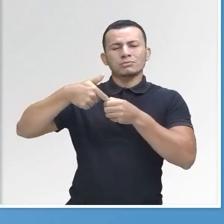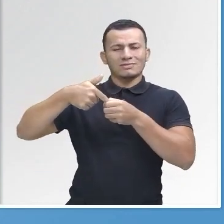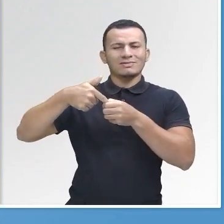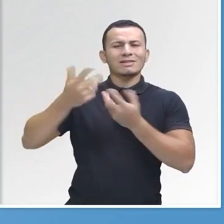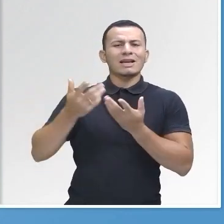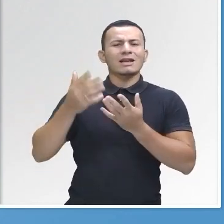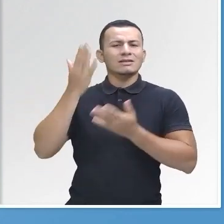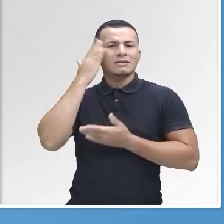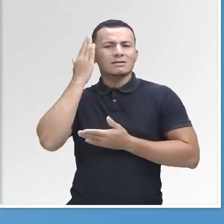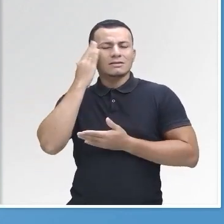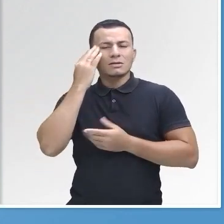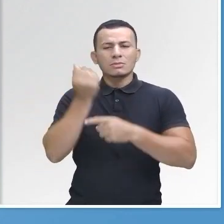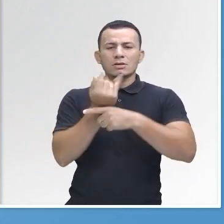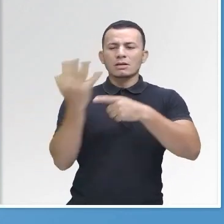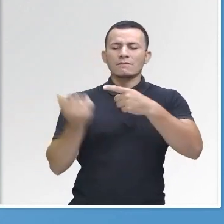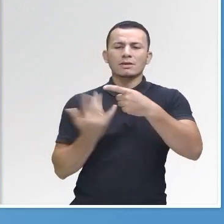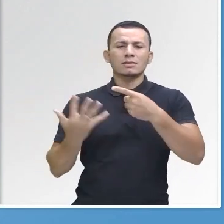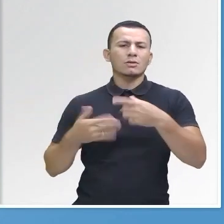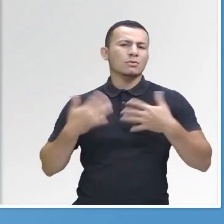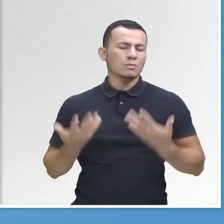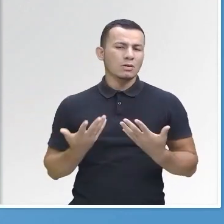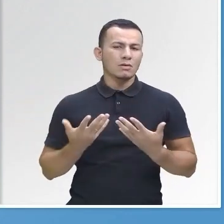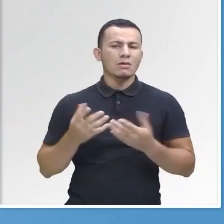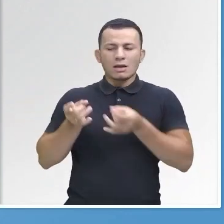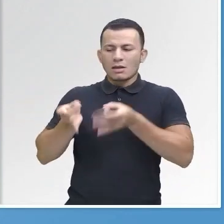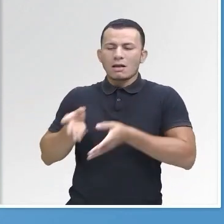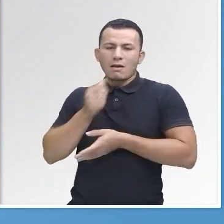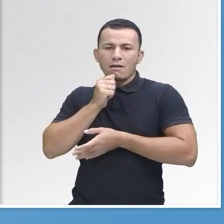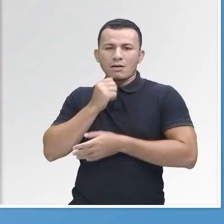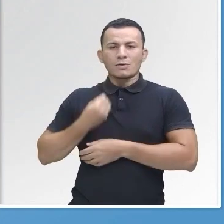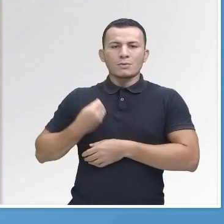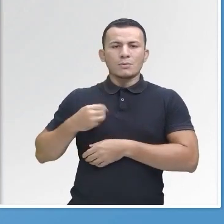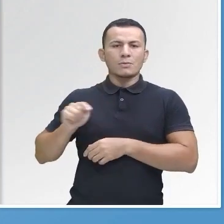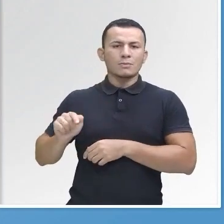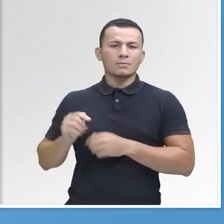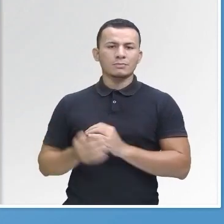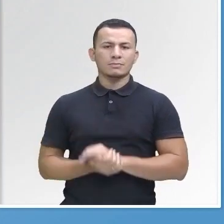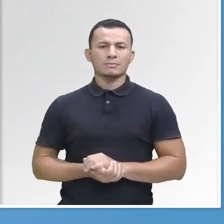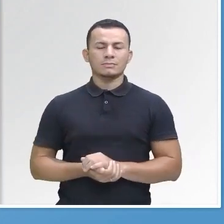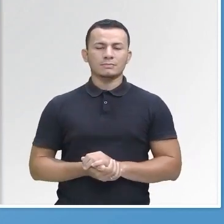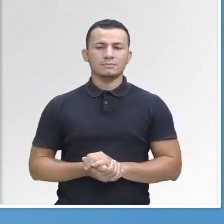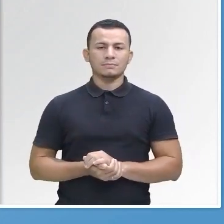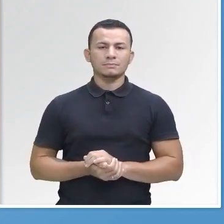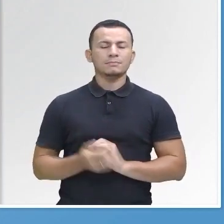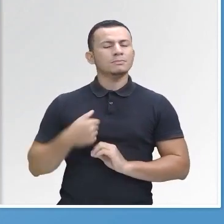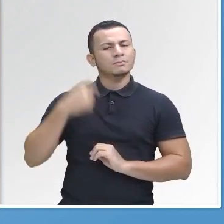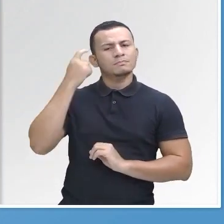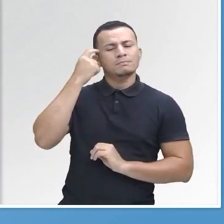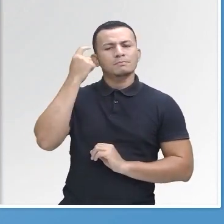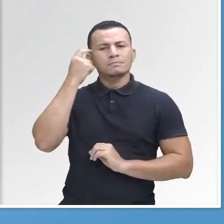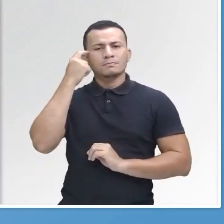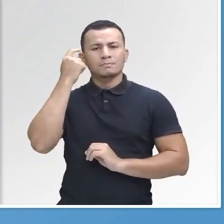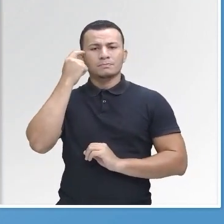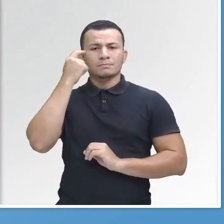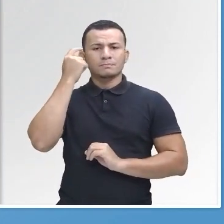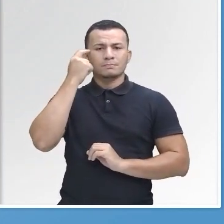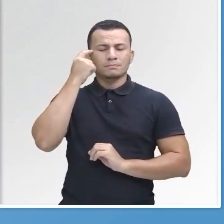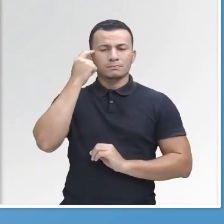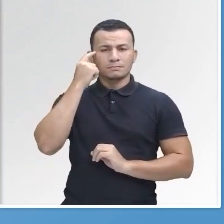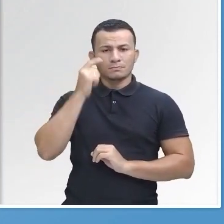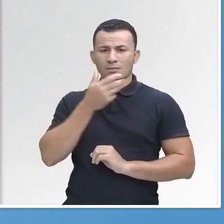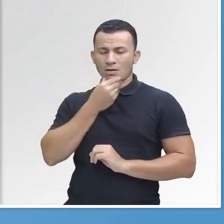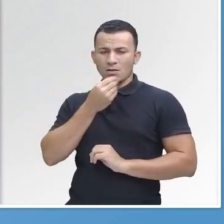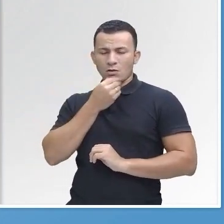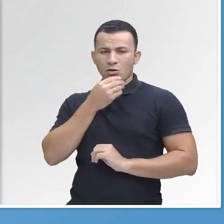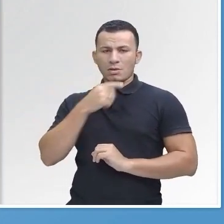fração que sobrou aí no seu galão? Bom, interessante esse problema aí do João. Vamos pensar o seguinte, tá certo? O João possuía